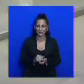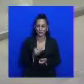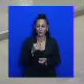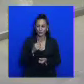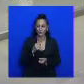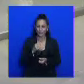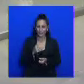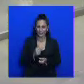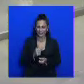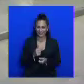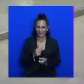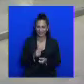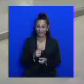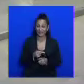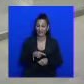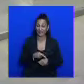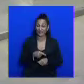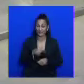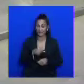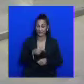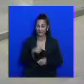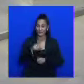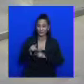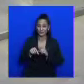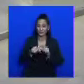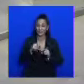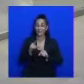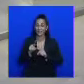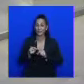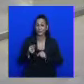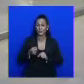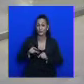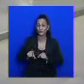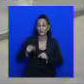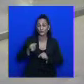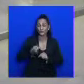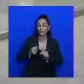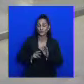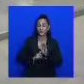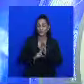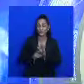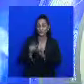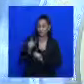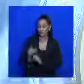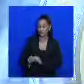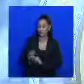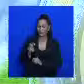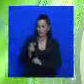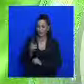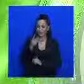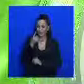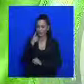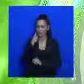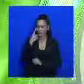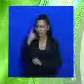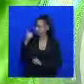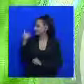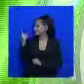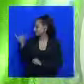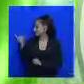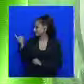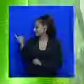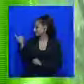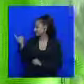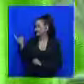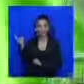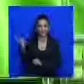Muito bem. Agora passaremos ao sorteio do número correspondente à coluna número 5. Bola posicionada, valendo.